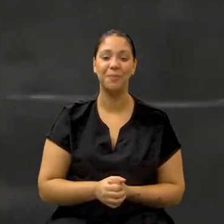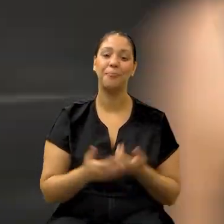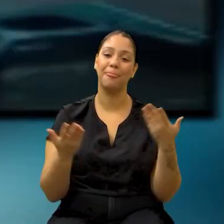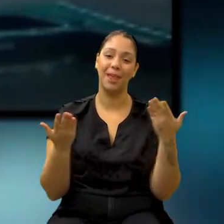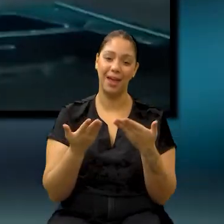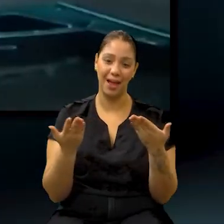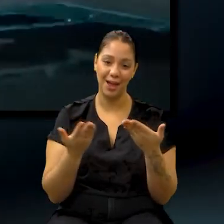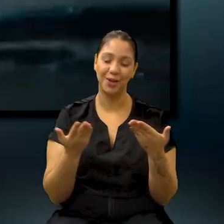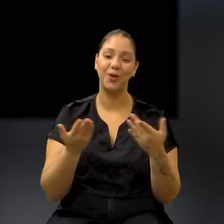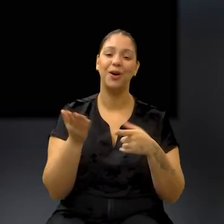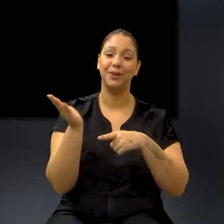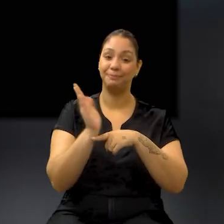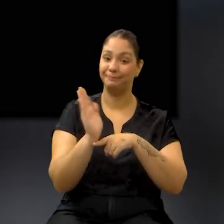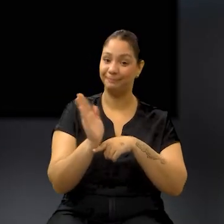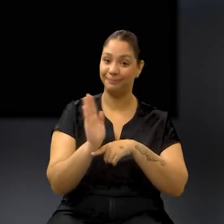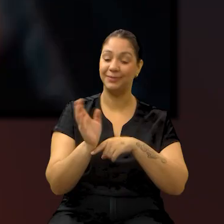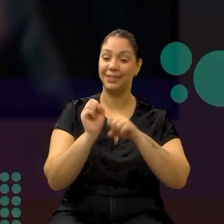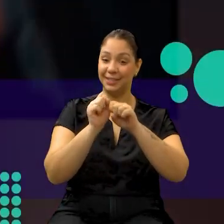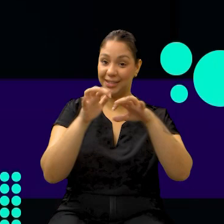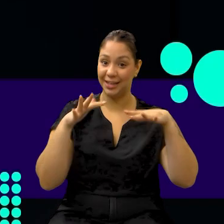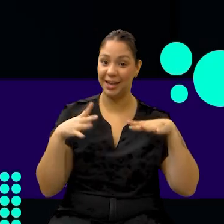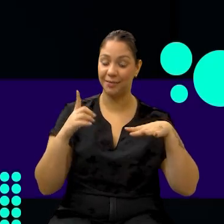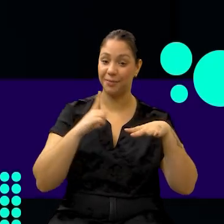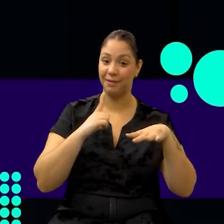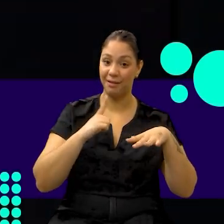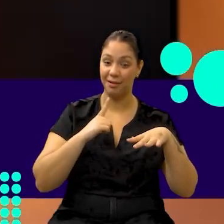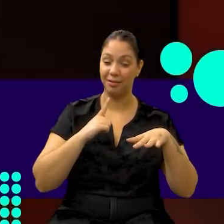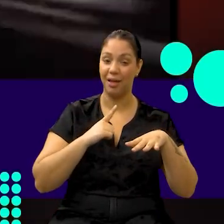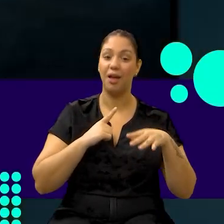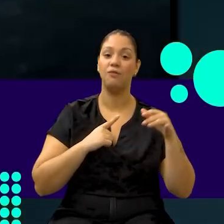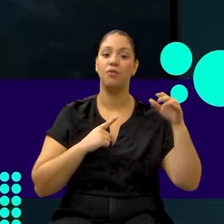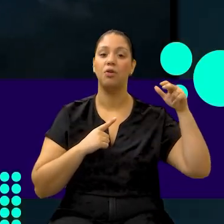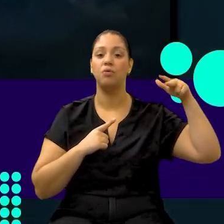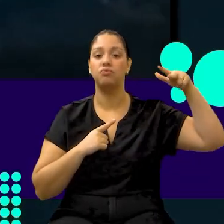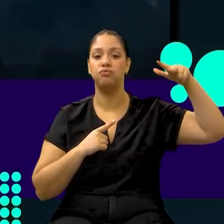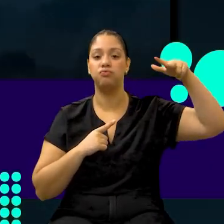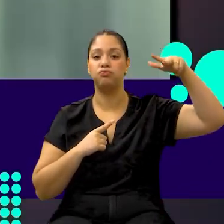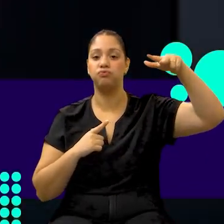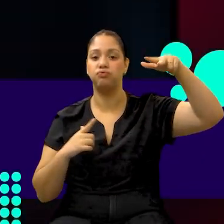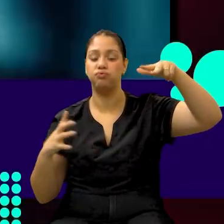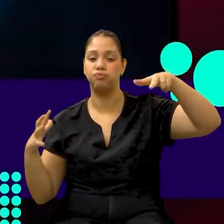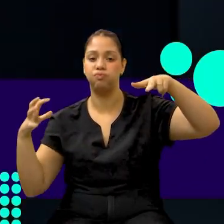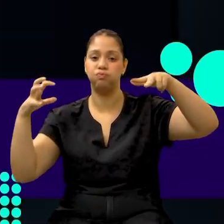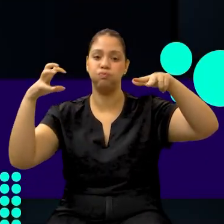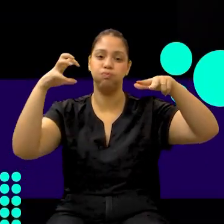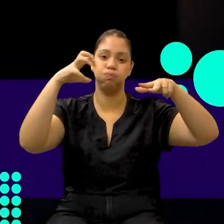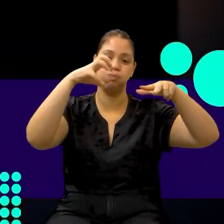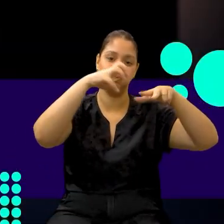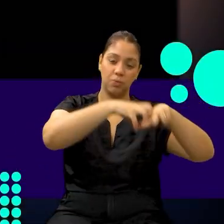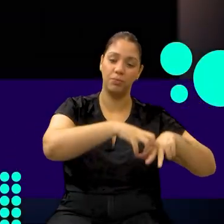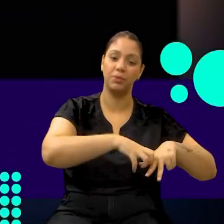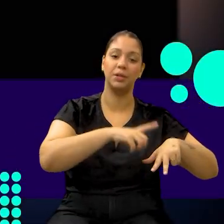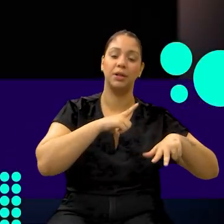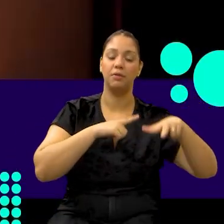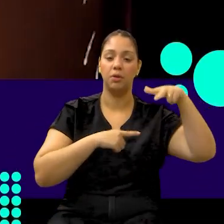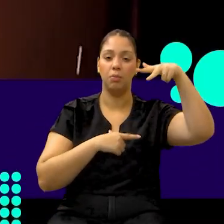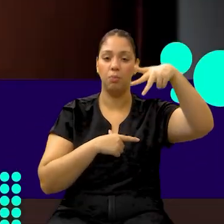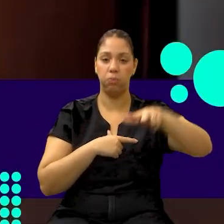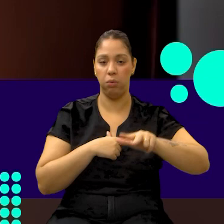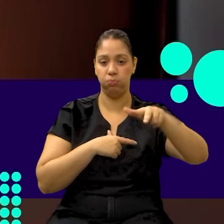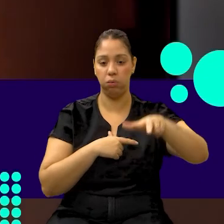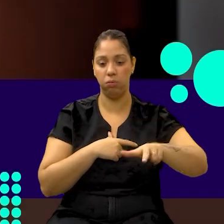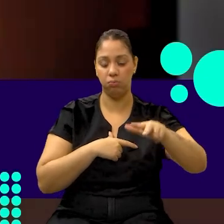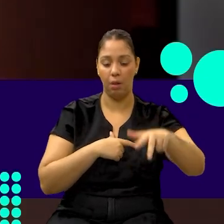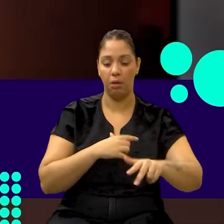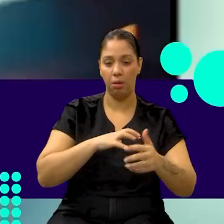assistir? Vamos de cinema. Após ter a nave avariada por um asteroide, o astronauta Mills fez um